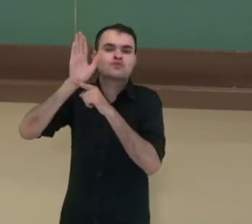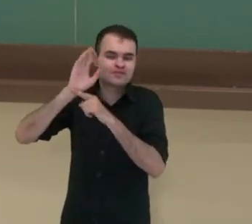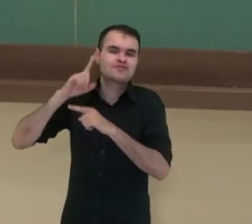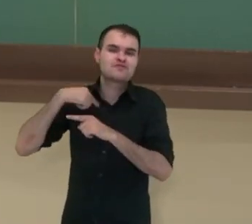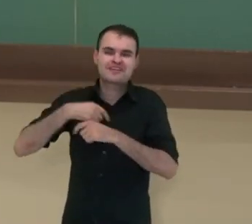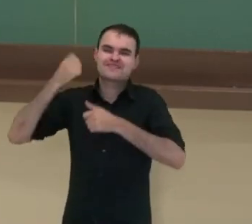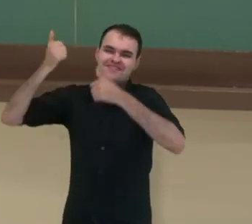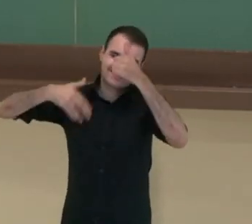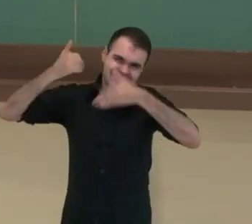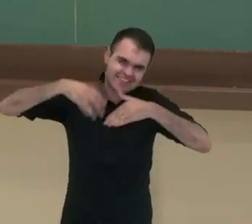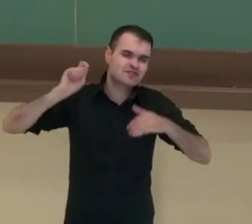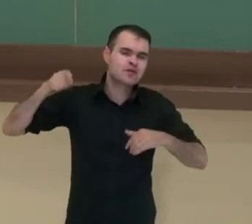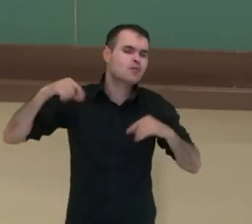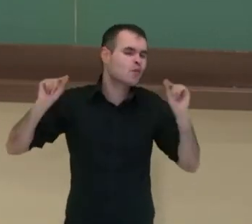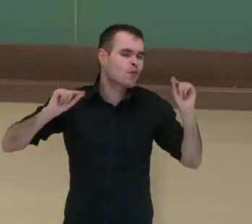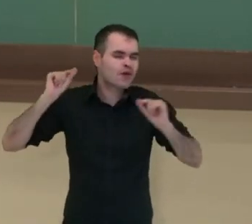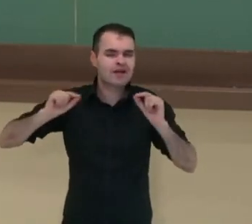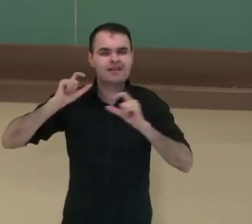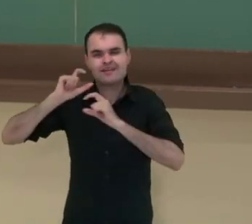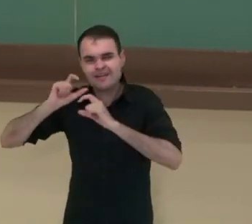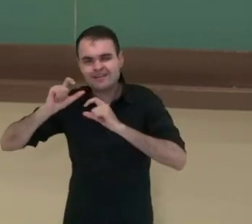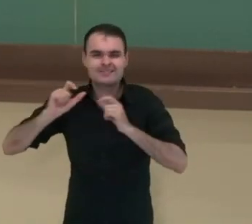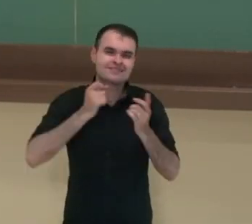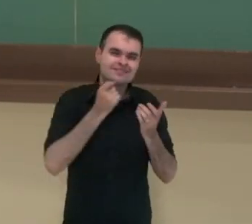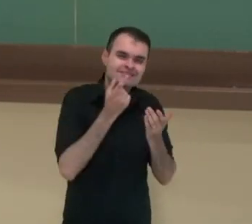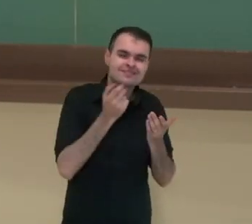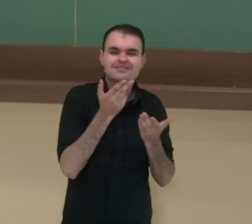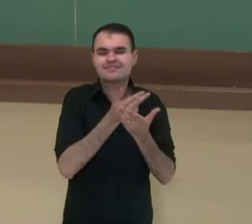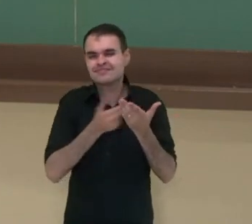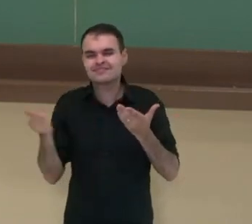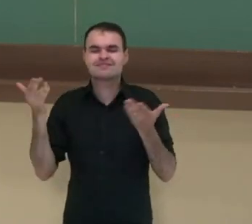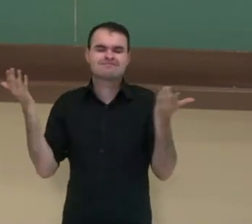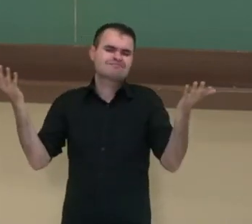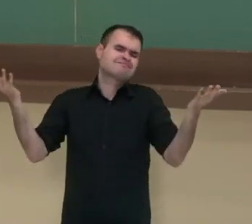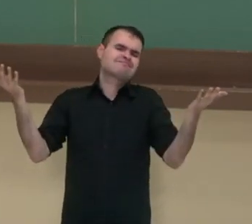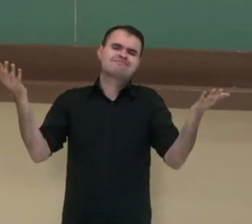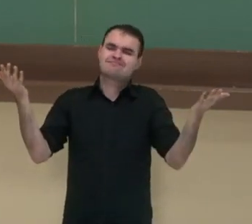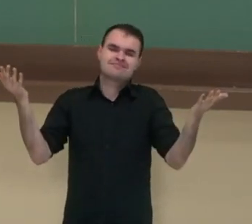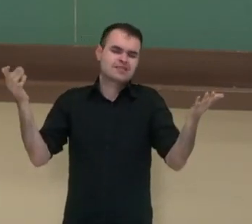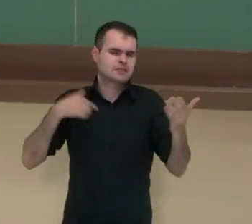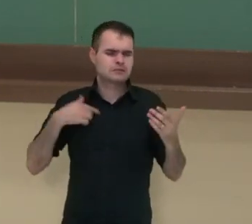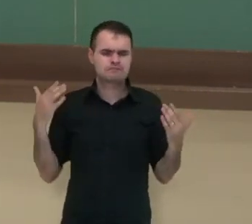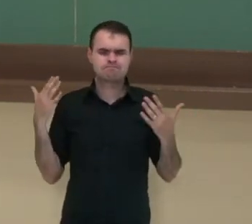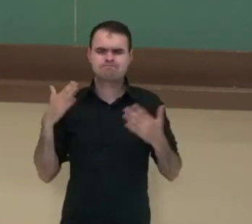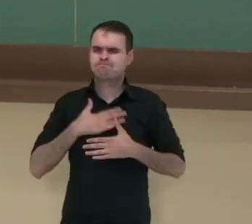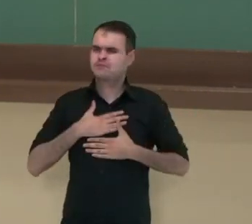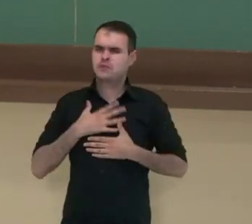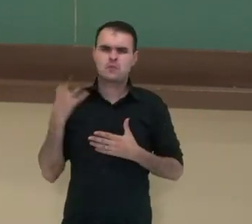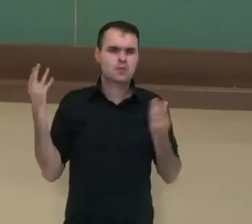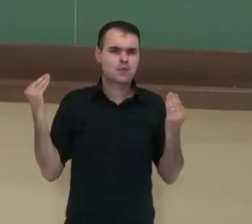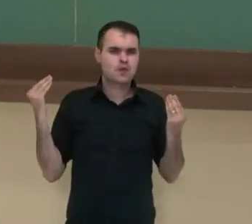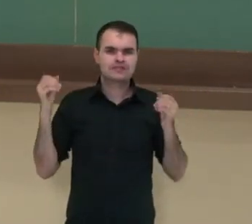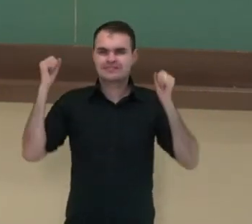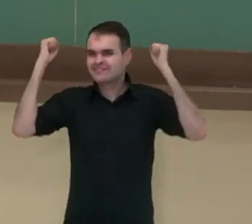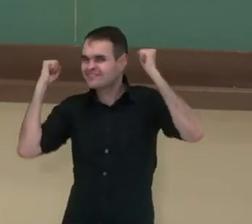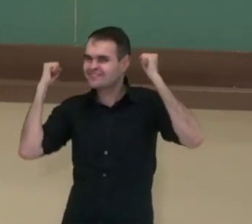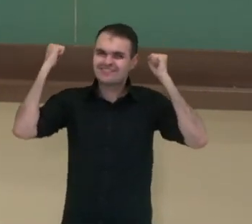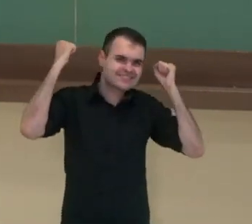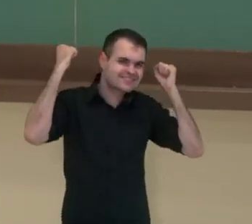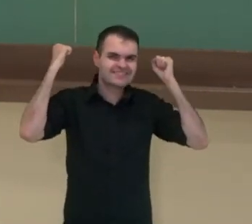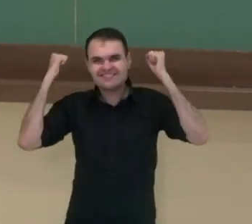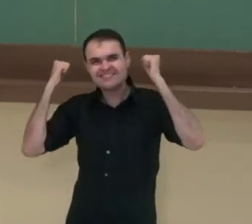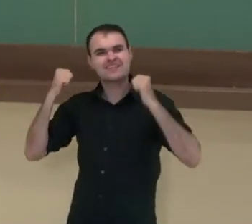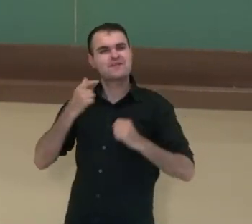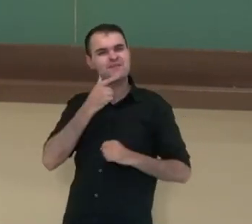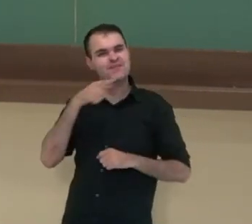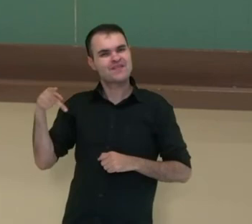nós falamos sobre que subir Cartoon sobre HQ história em quadrinho gente eu me diverti muito né eu aqui ó de professora